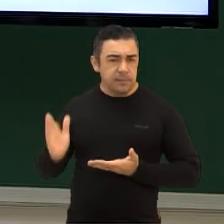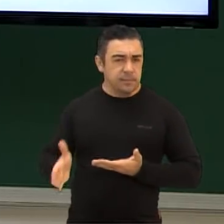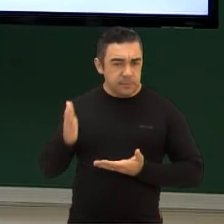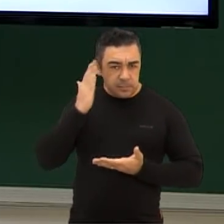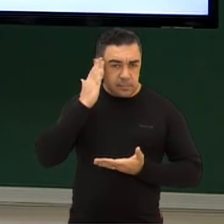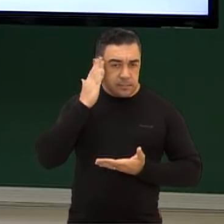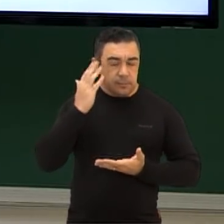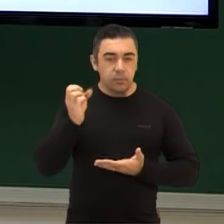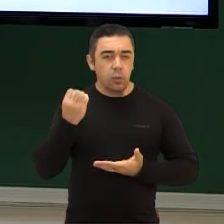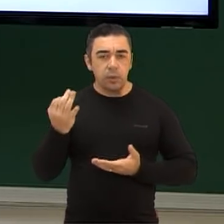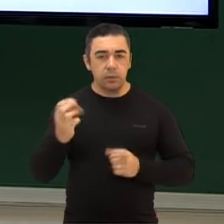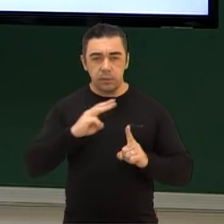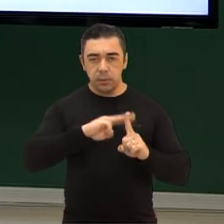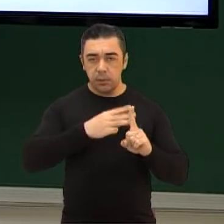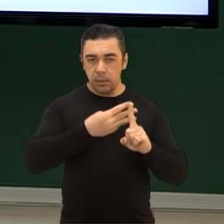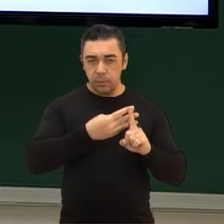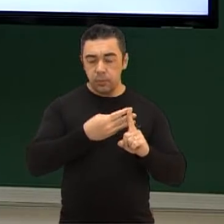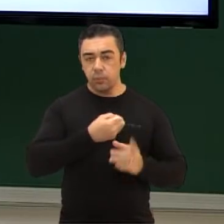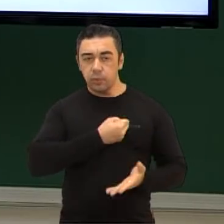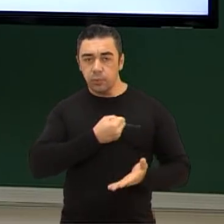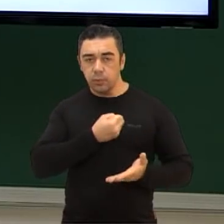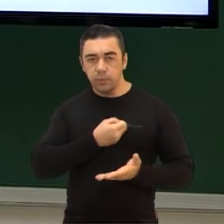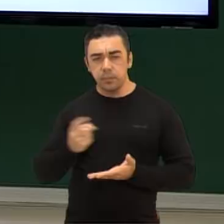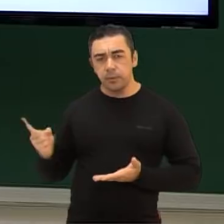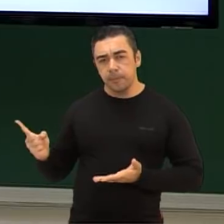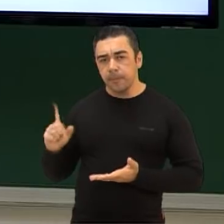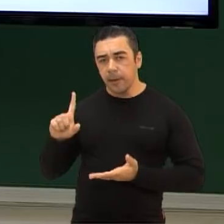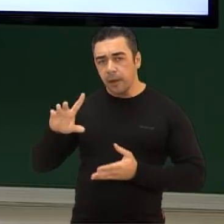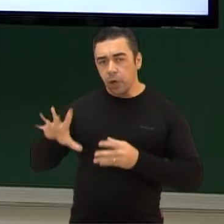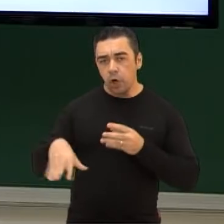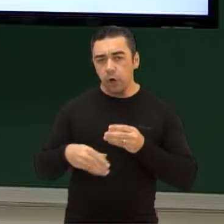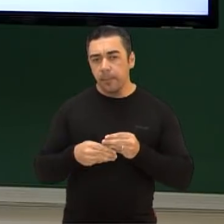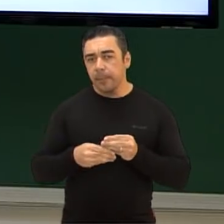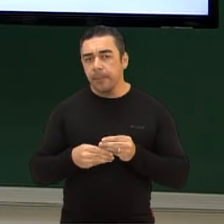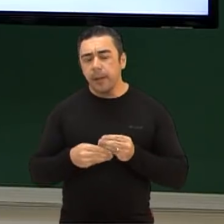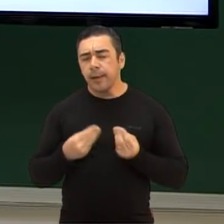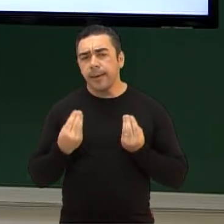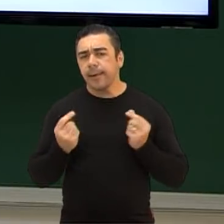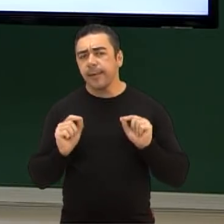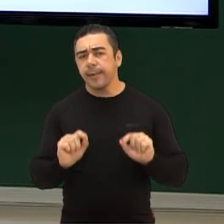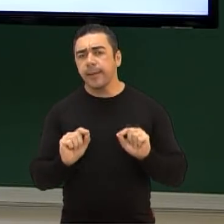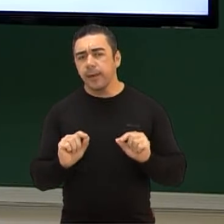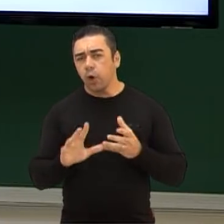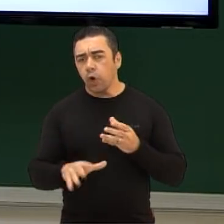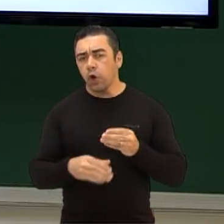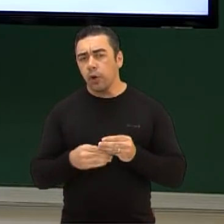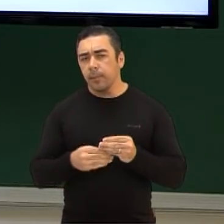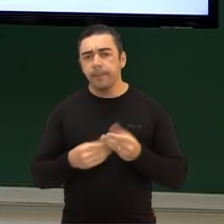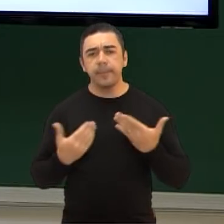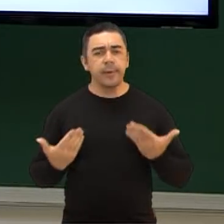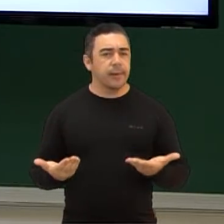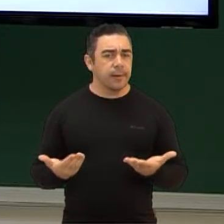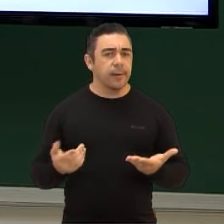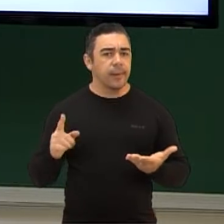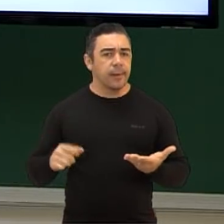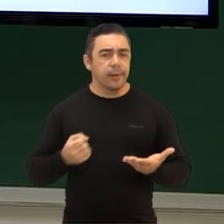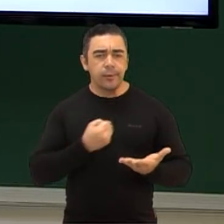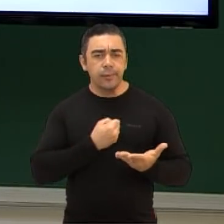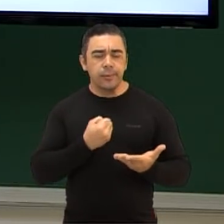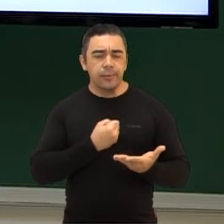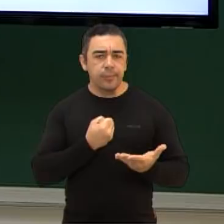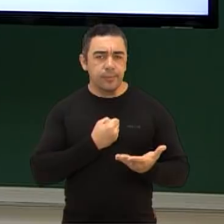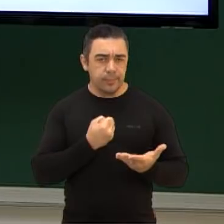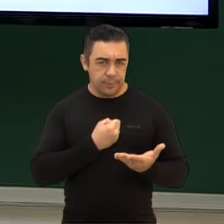o triplo de um número que é complementar. O que é complementar mesmo? Complementar é um ângulo de